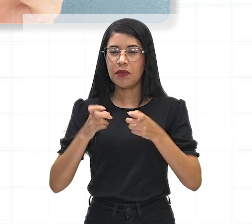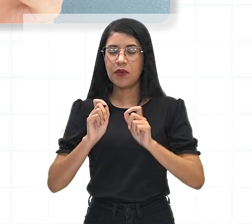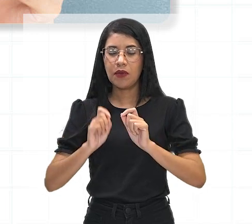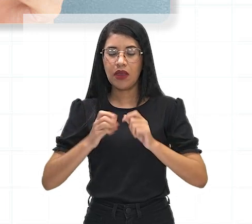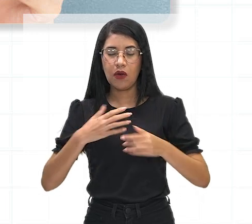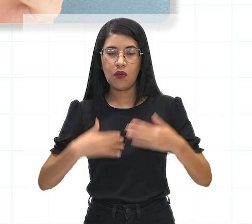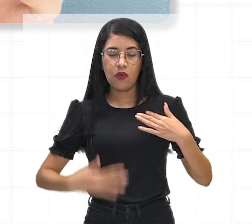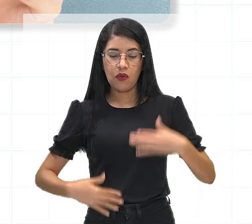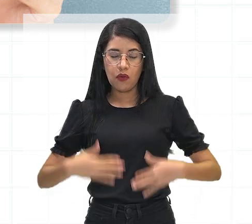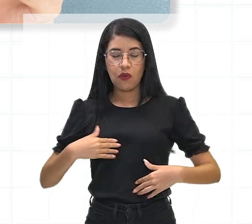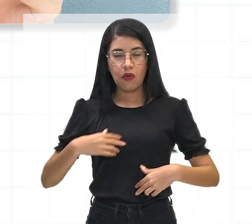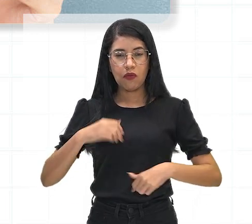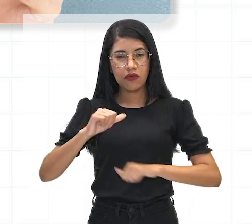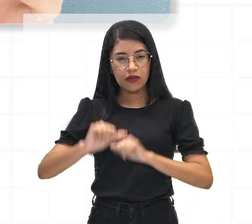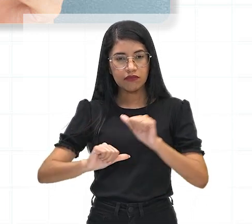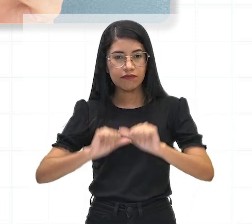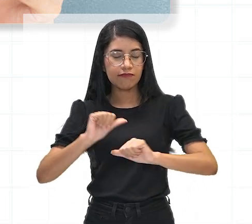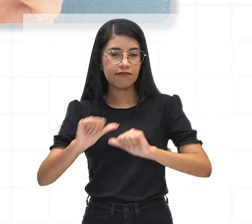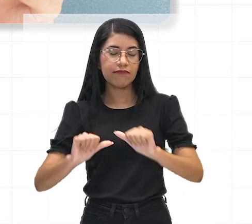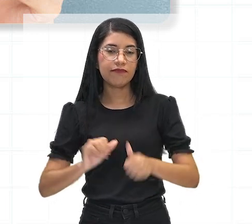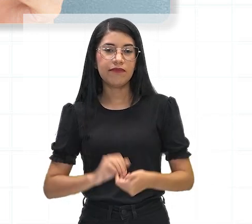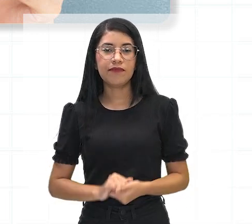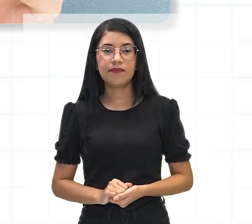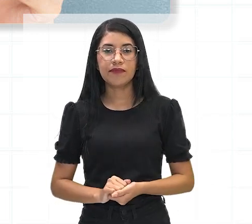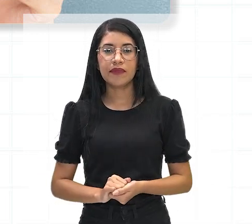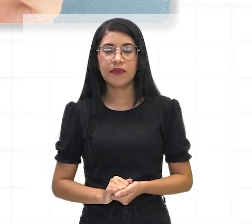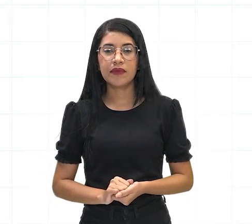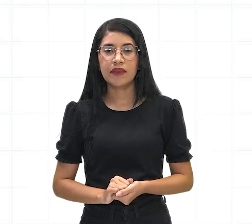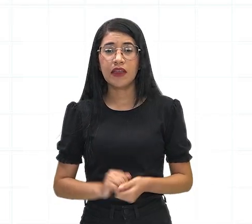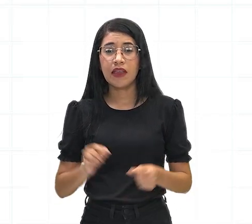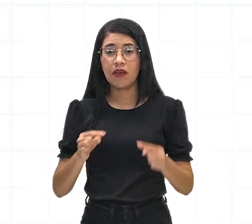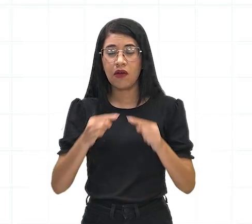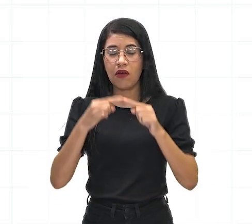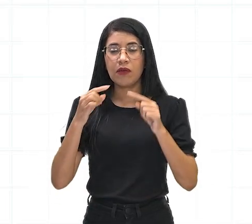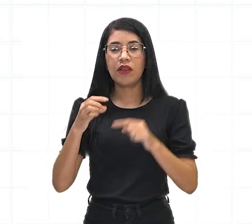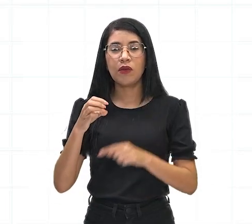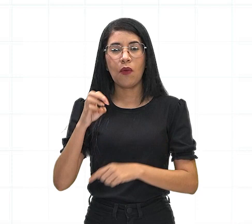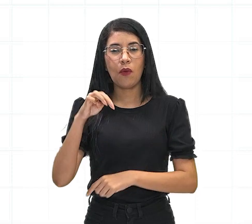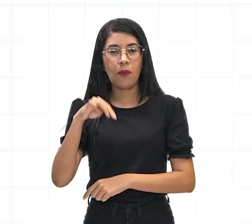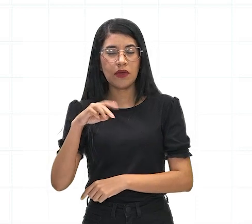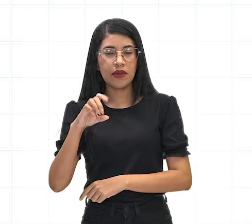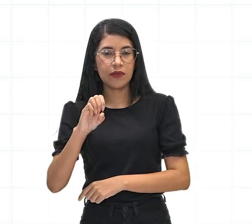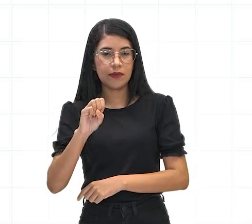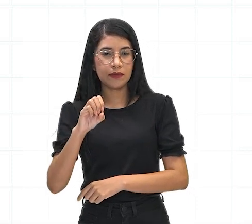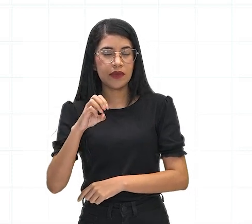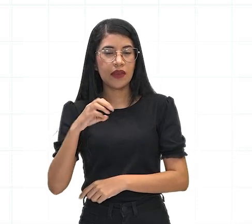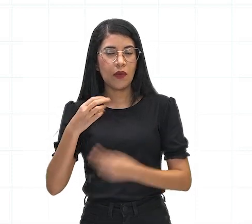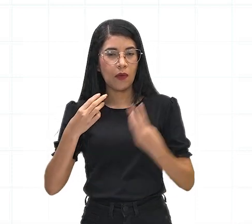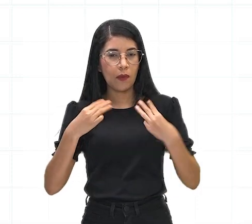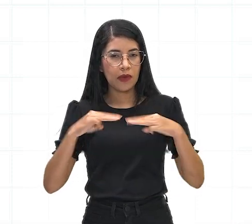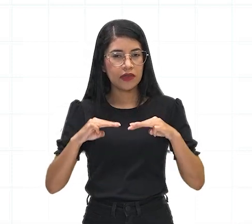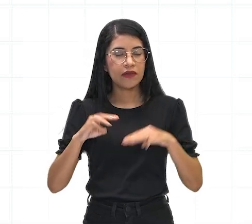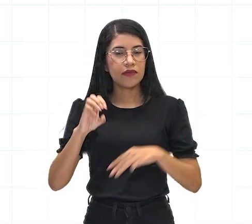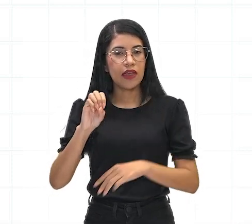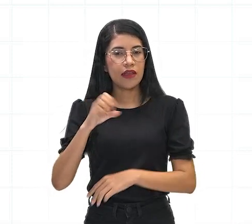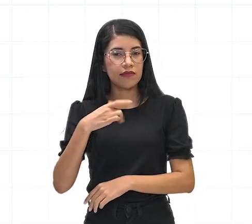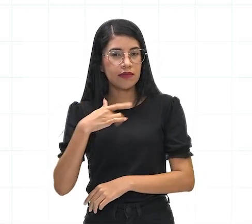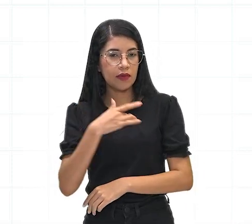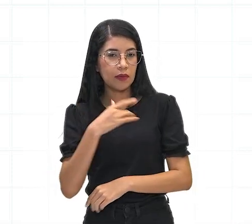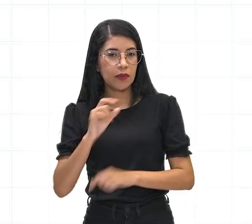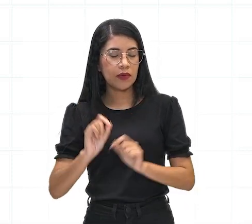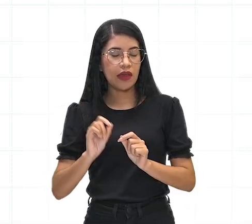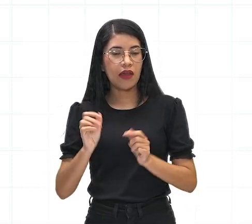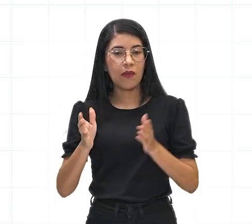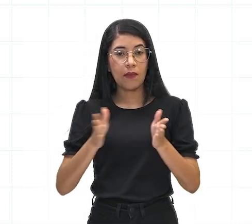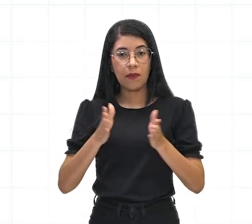as mudanças no seu próprio corpo. E de acordo com o Ministério da Saúde, em geral, a puberdade ela